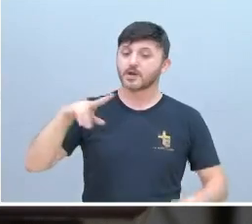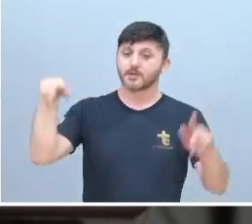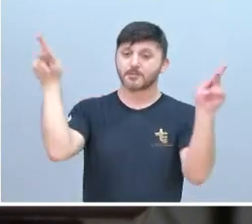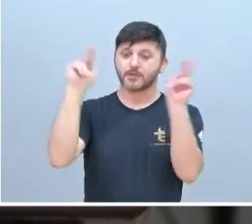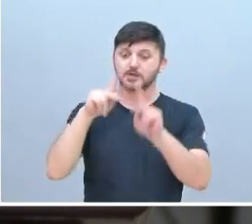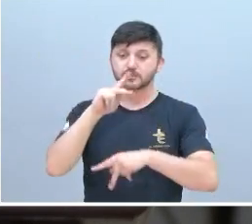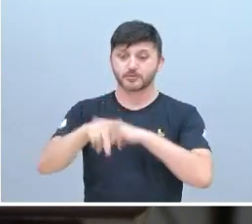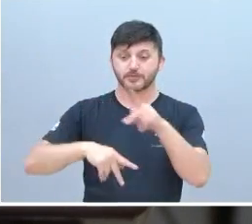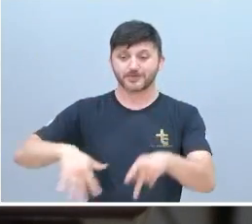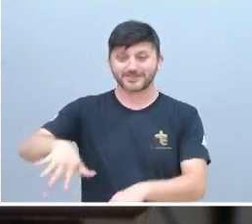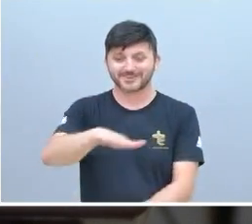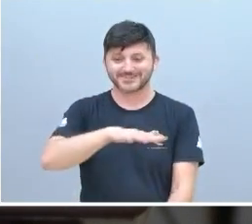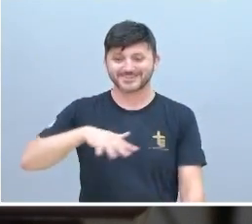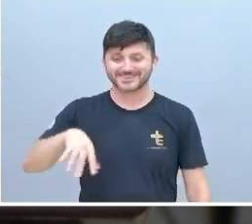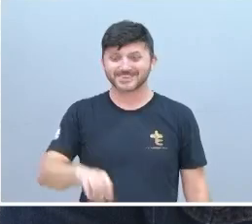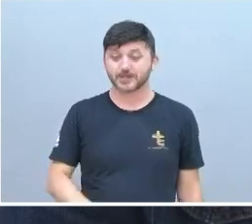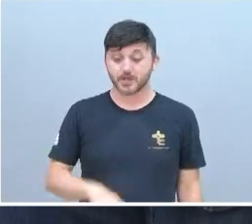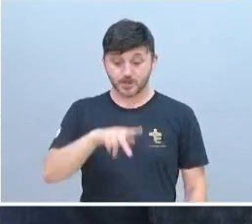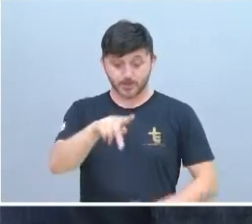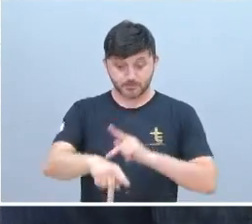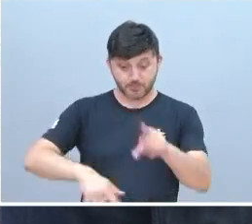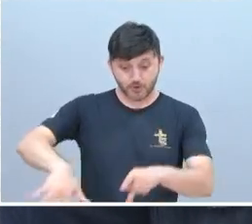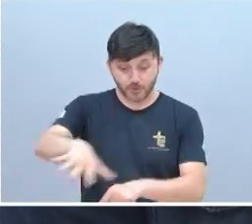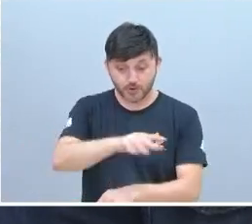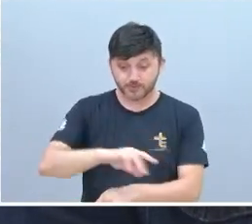o seu povo, todos.